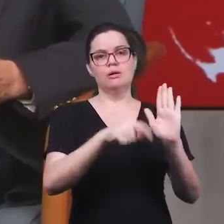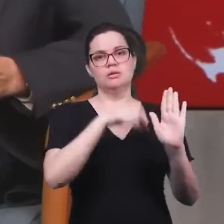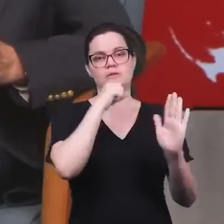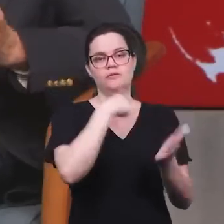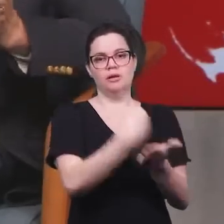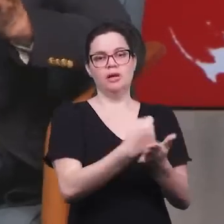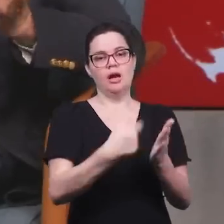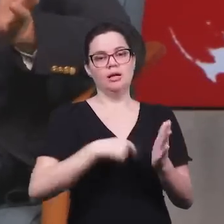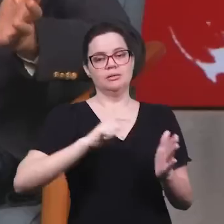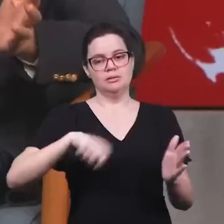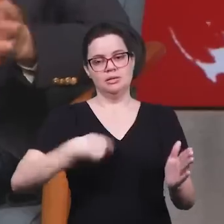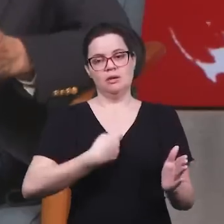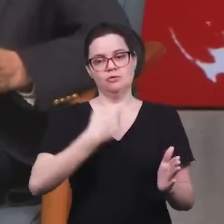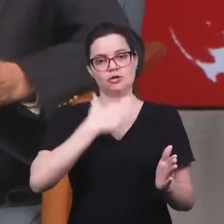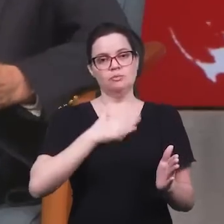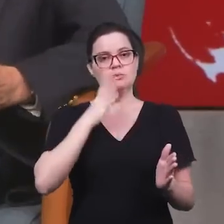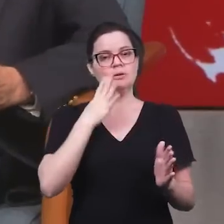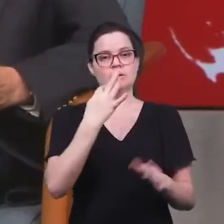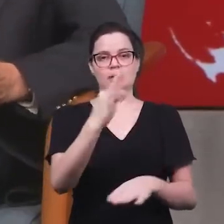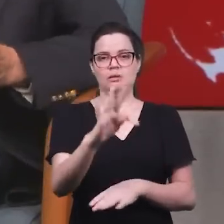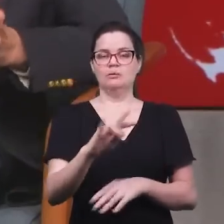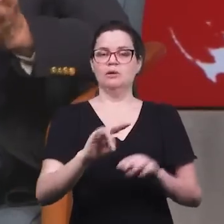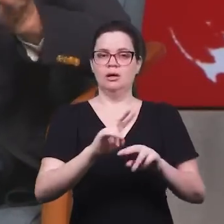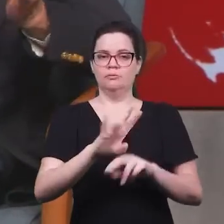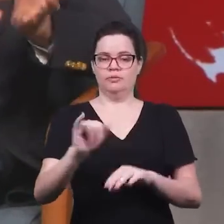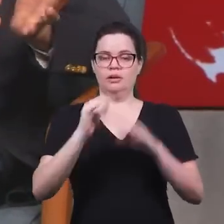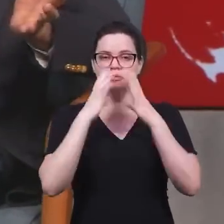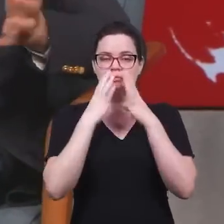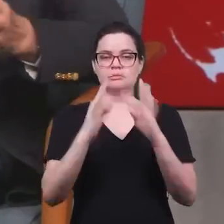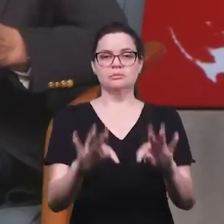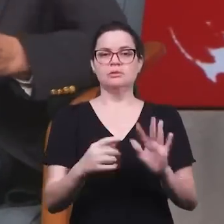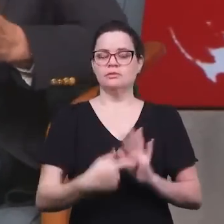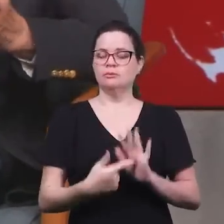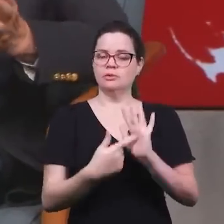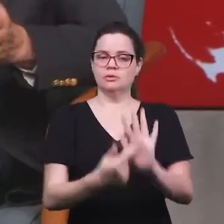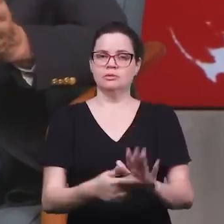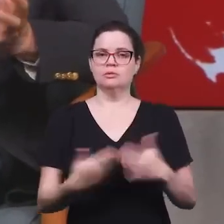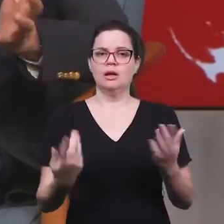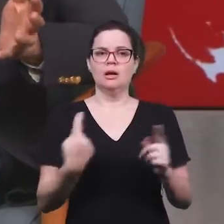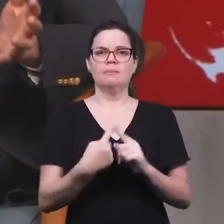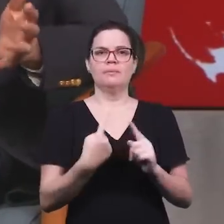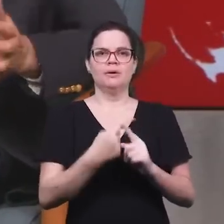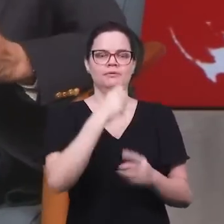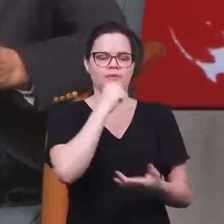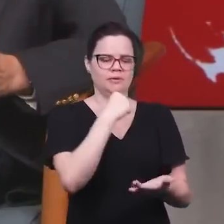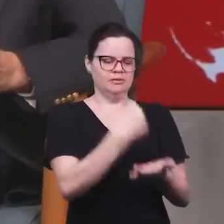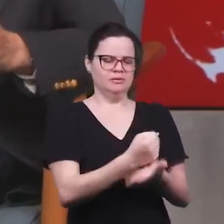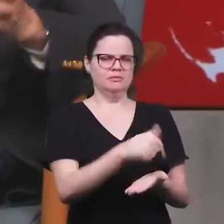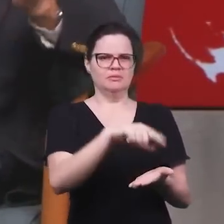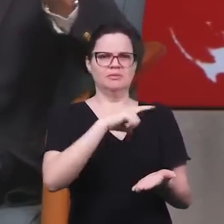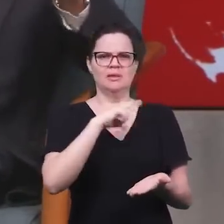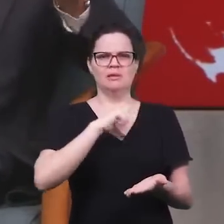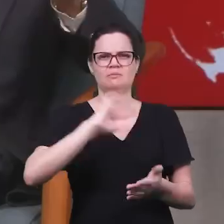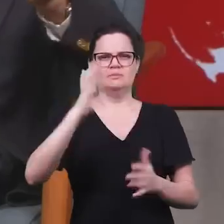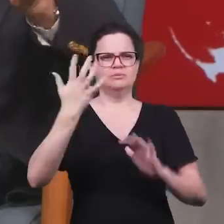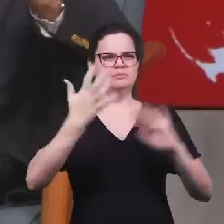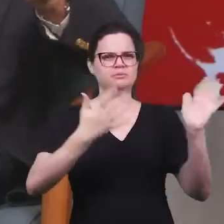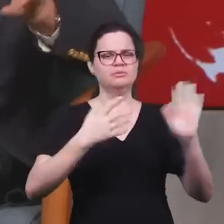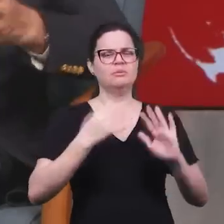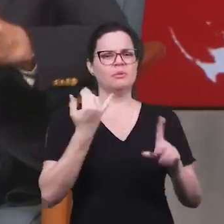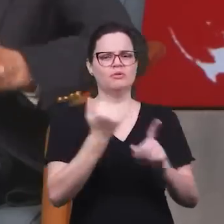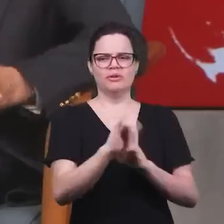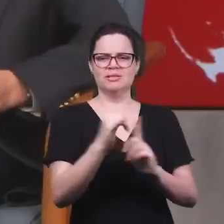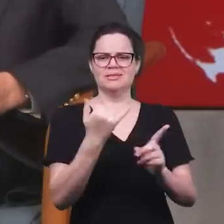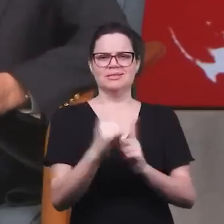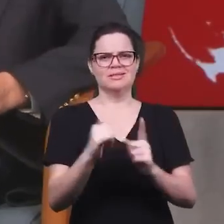Testamento, na forma profética, em vários eventos extraordinários, maravilhosos, como nós temos visto